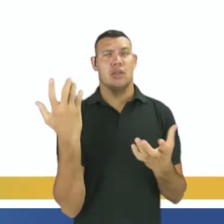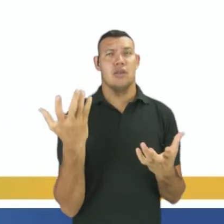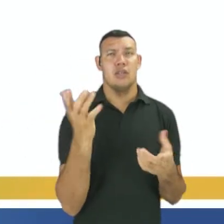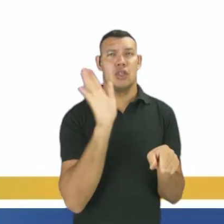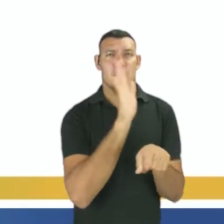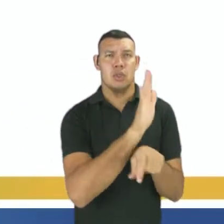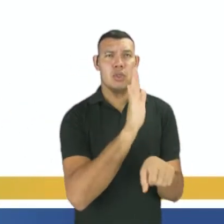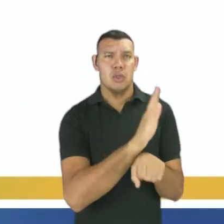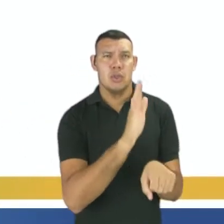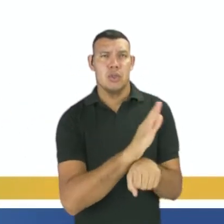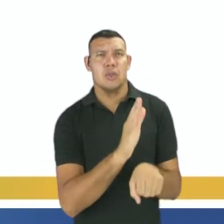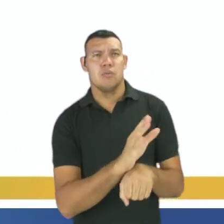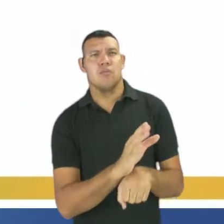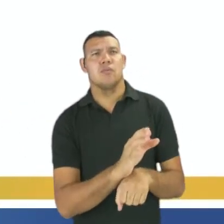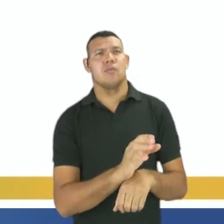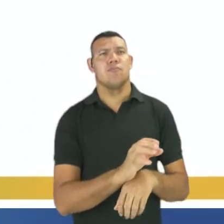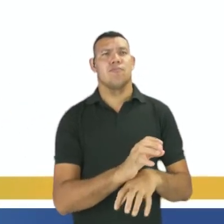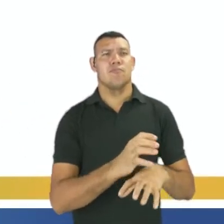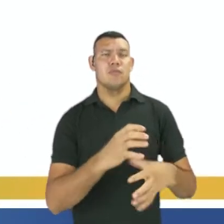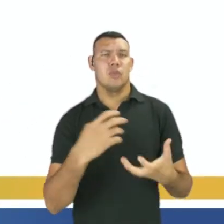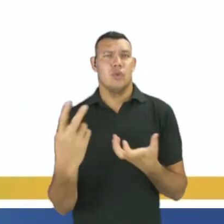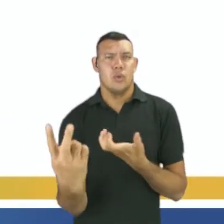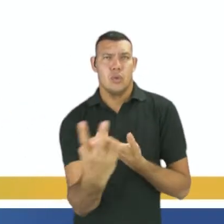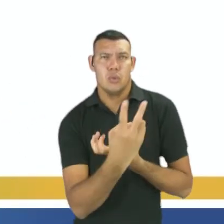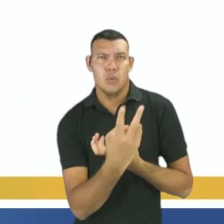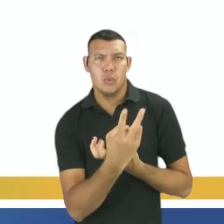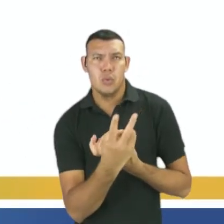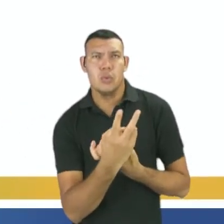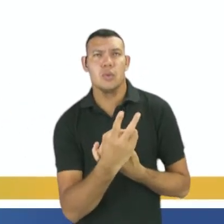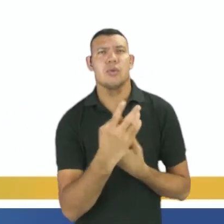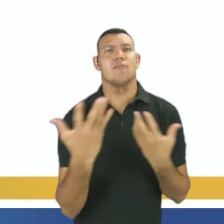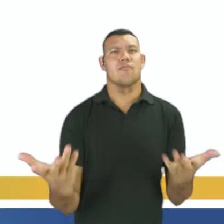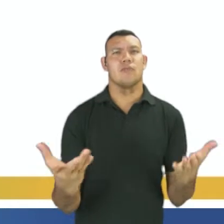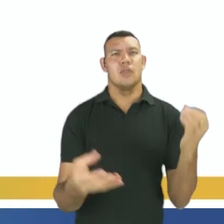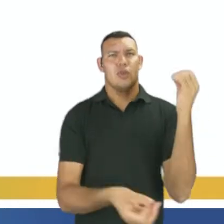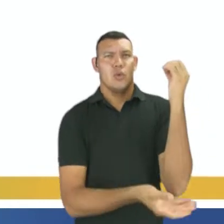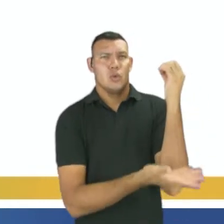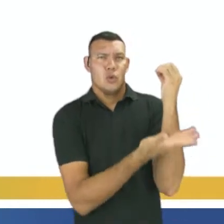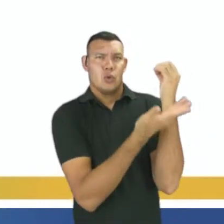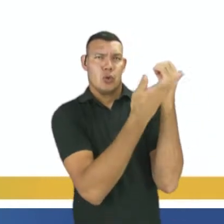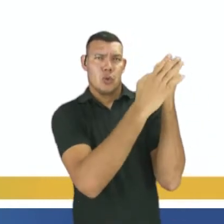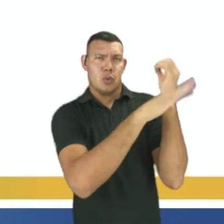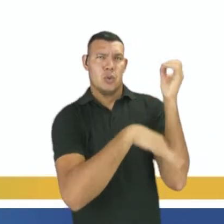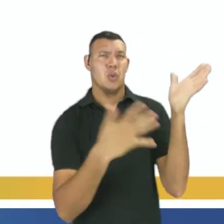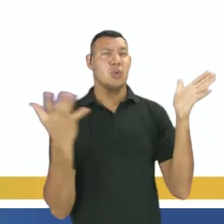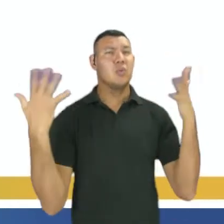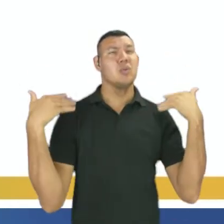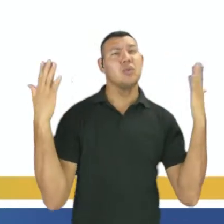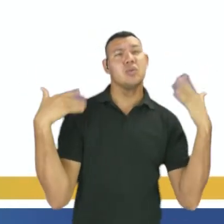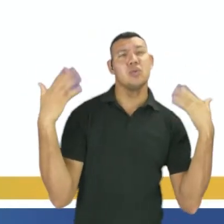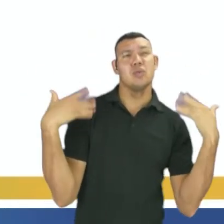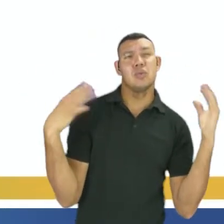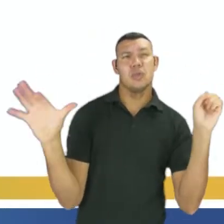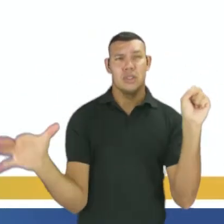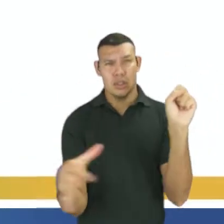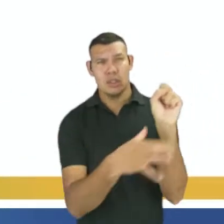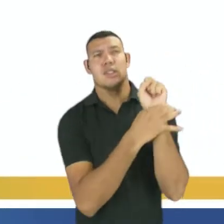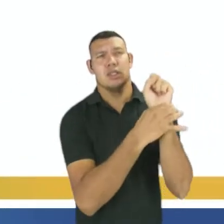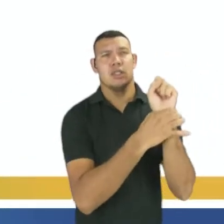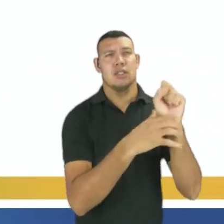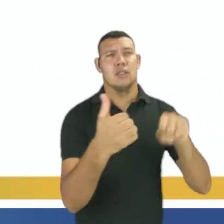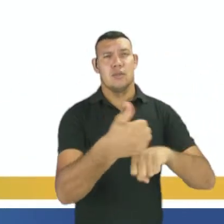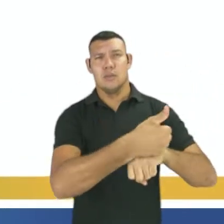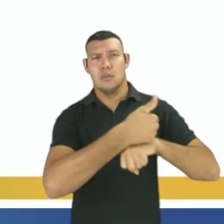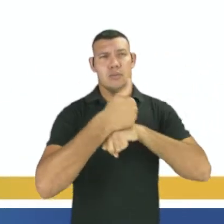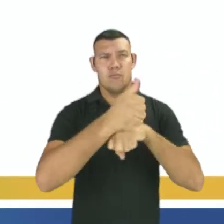né é uma qualidade de vida melhor para a população que ali existe né que ali que ali reside né E